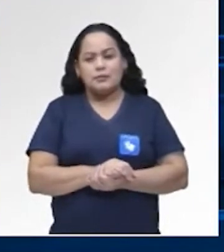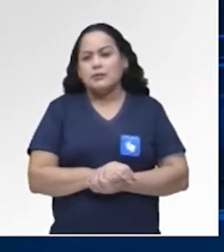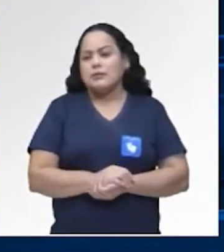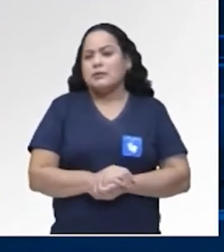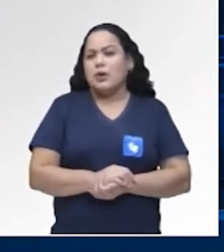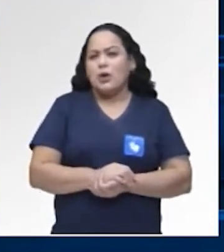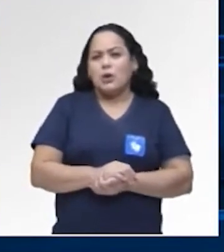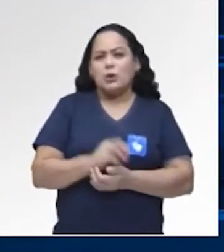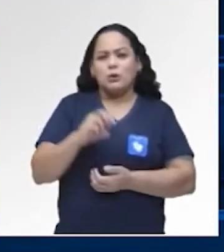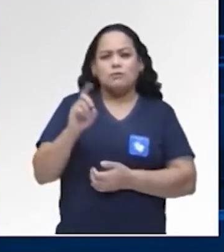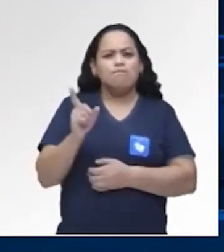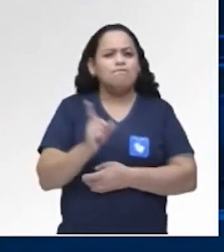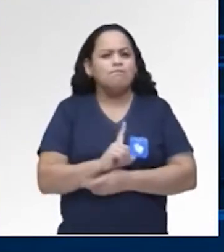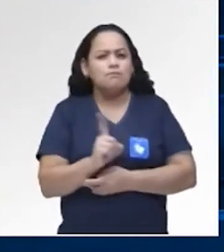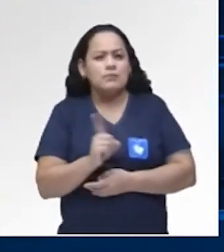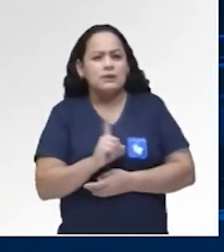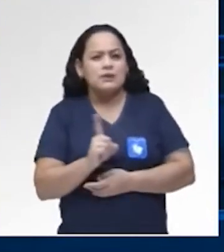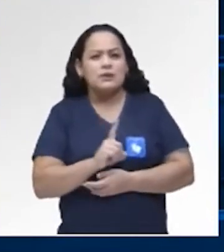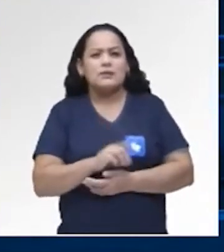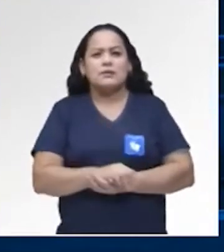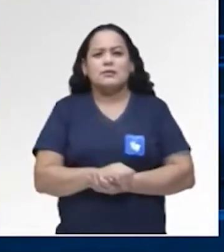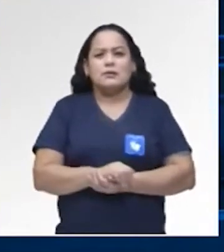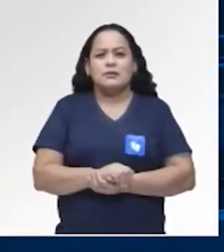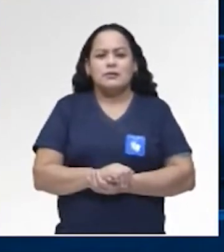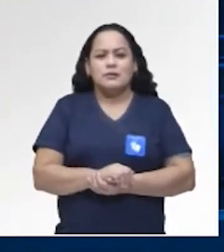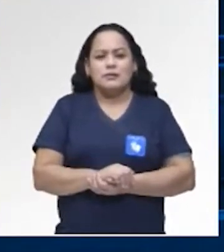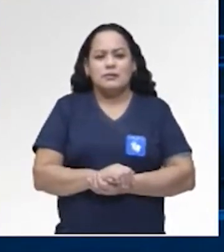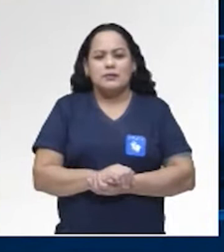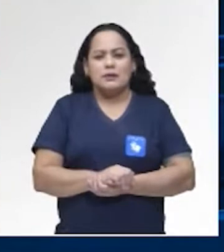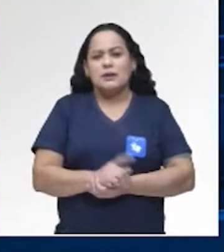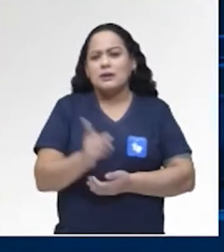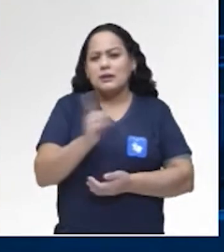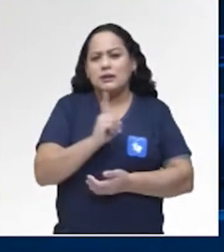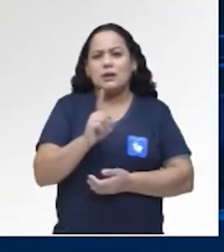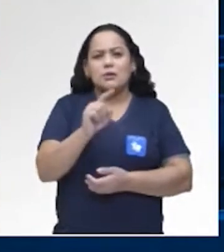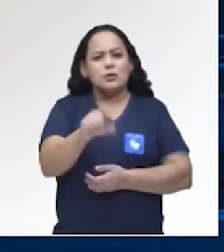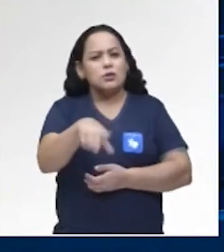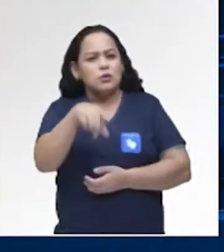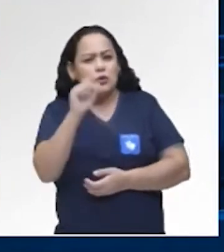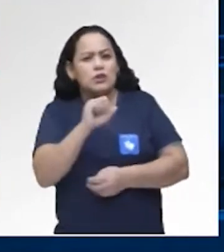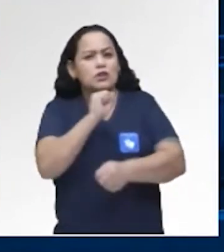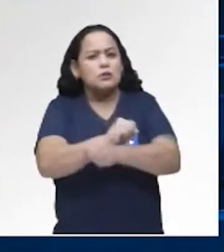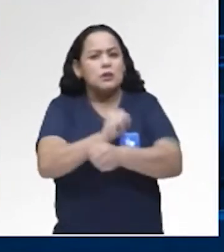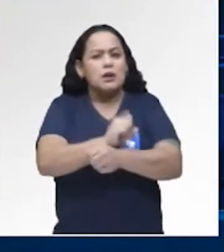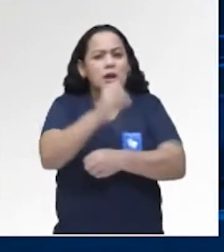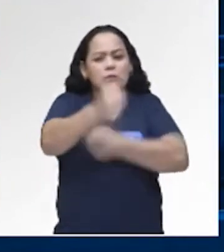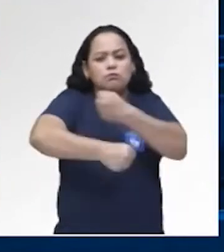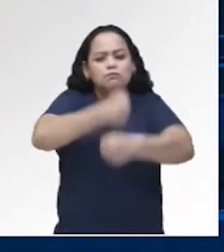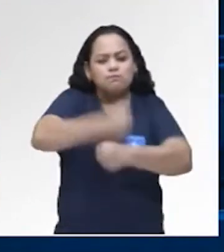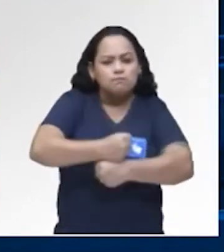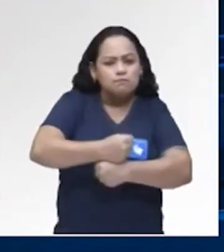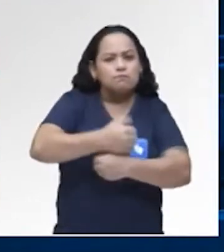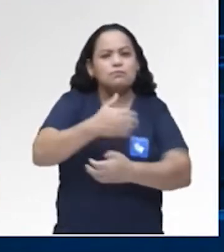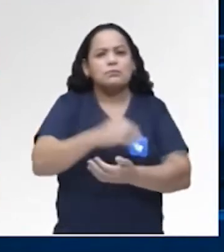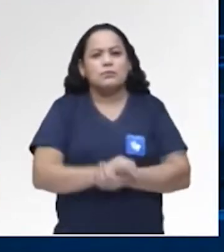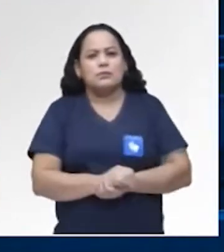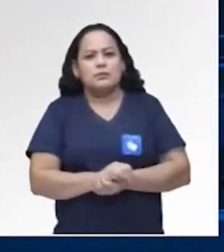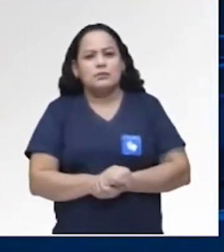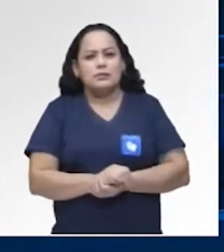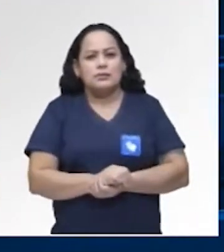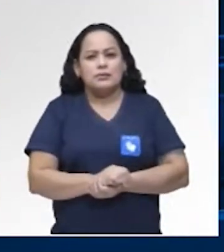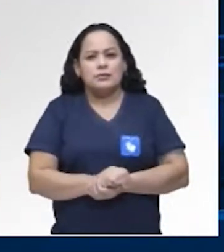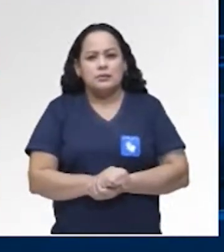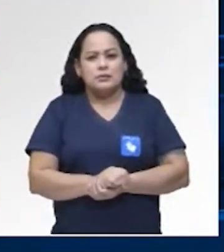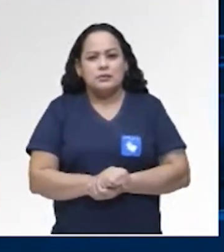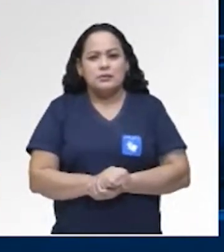No way. I decided wait until next year. Eu decidi, então, esperar até o próximo ano. All my family is